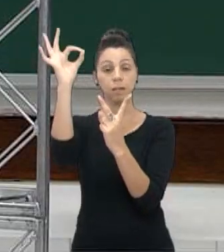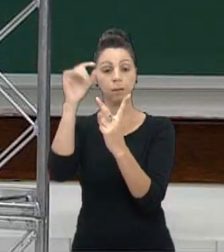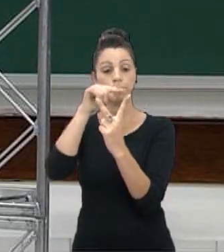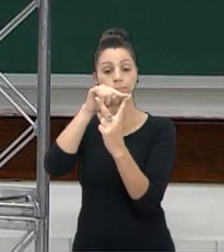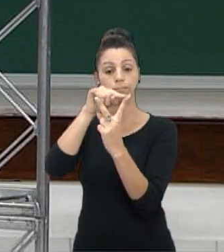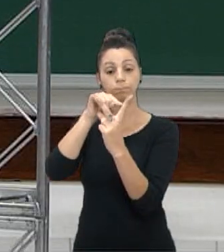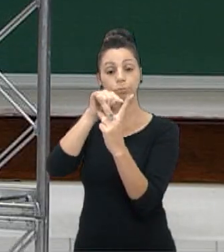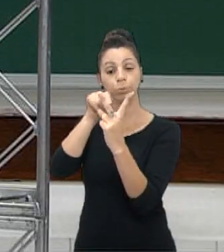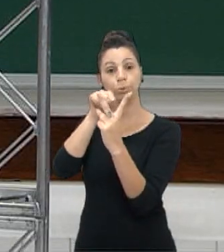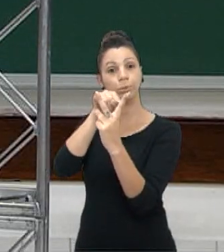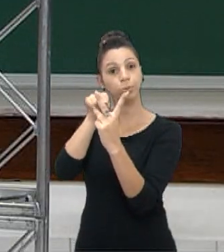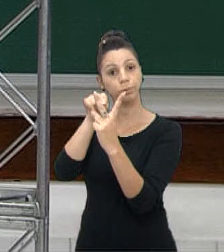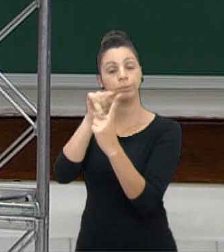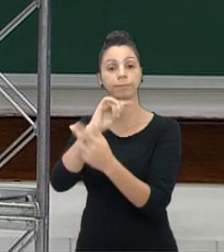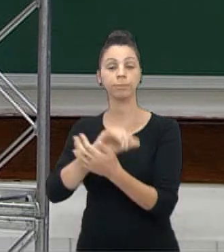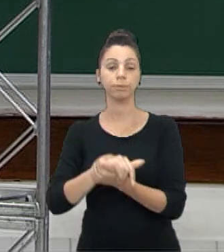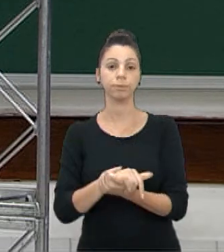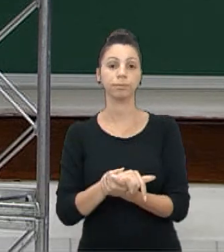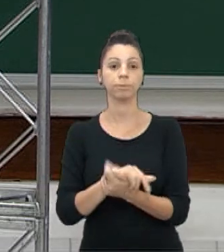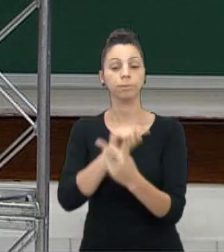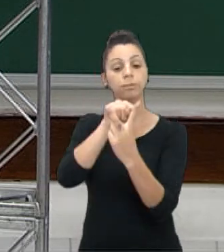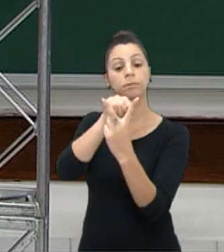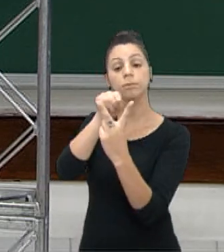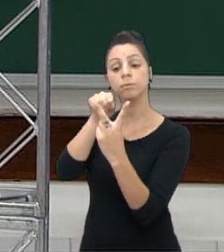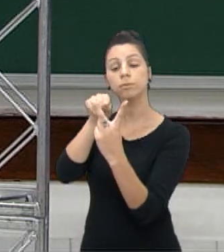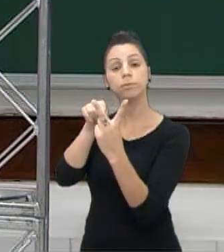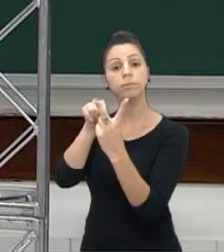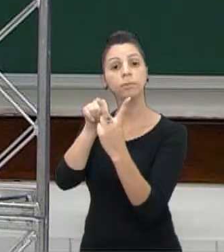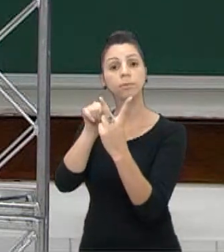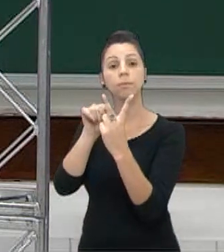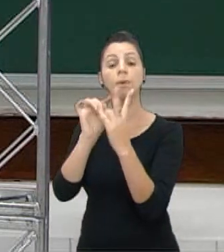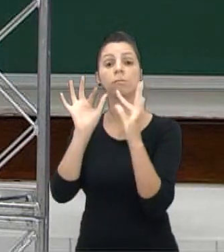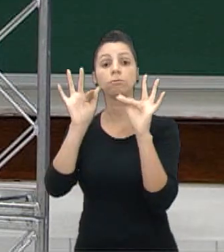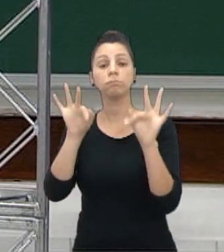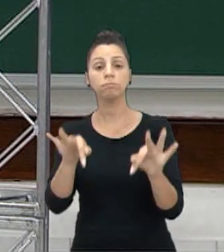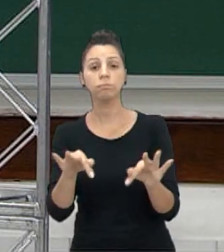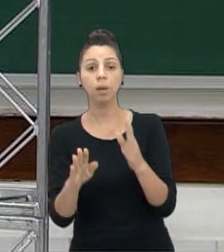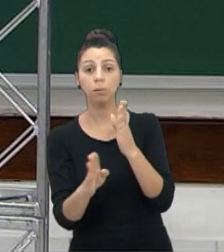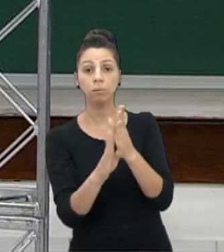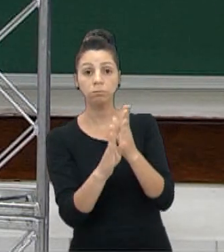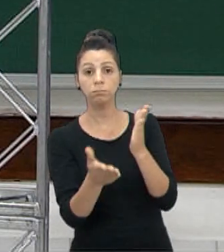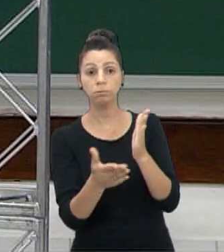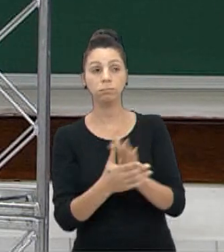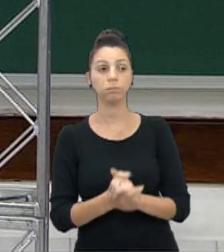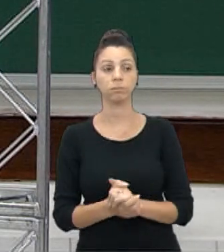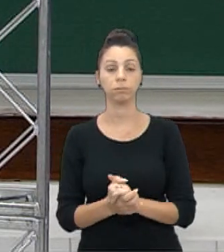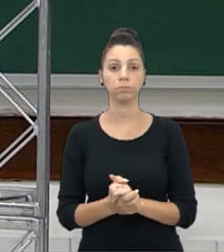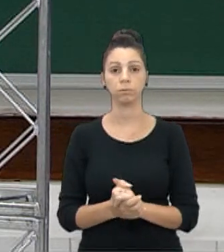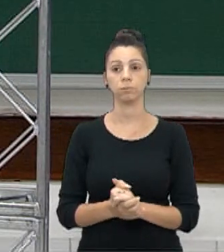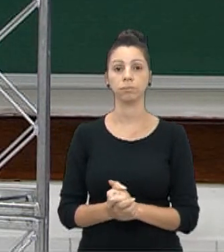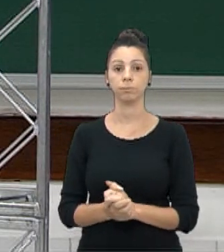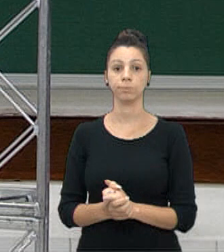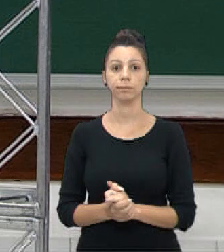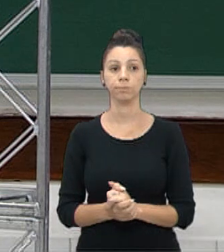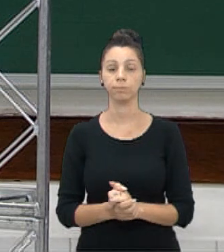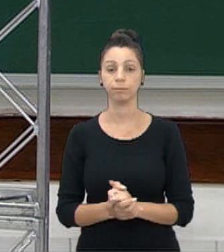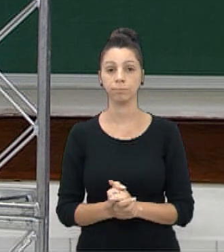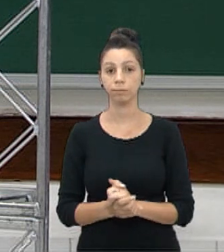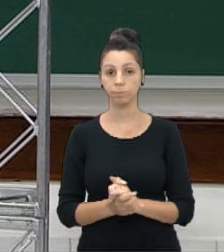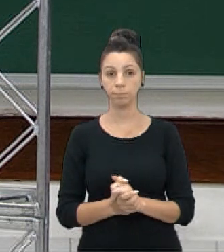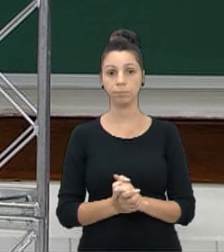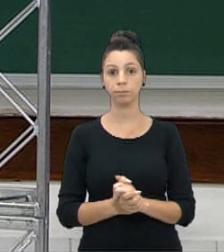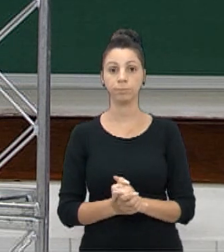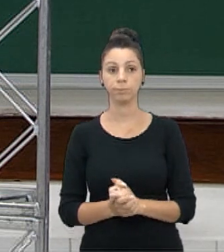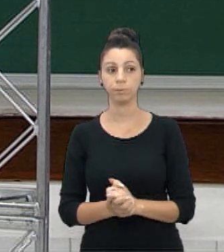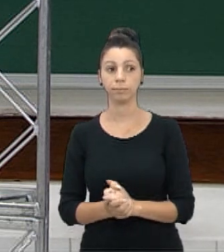Vamos pegar o ângulo inscrito para a resolução final. Então, o ângulo inscrito que ele deu